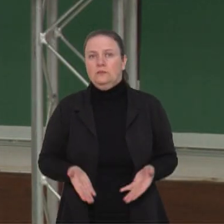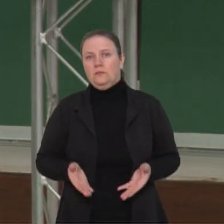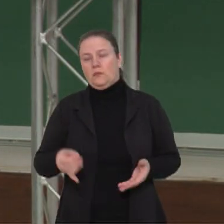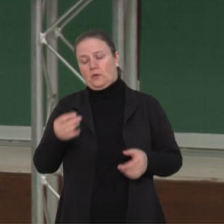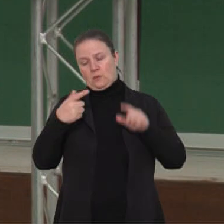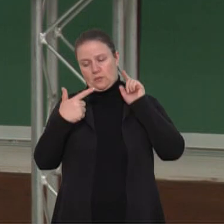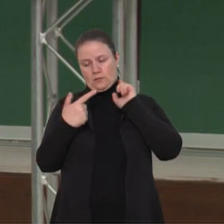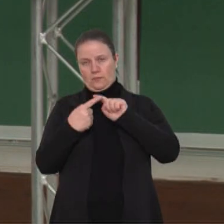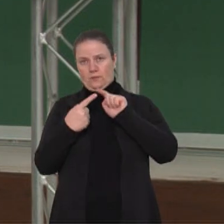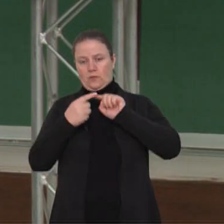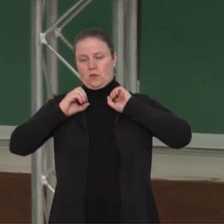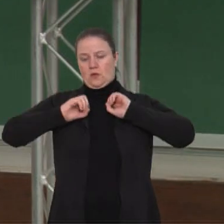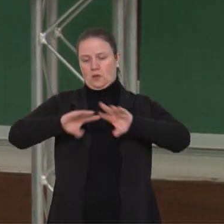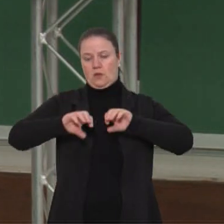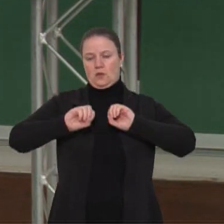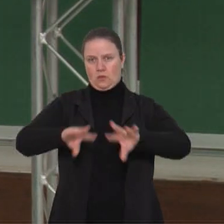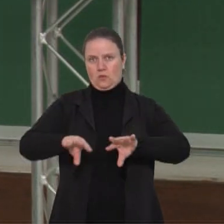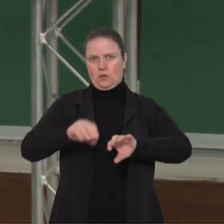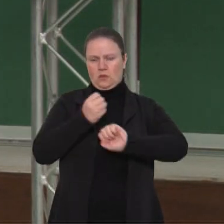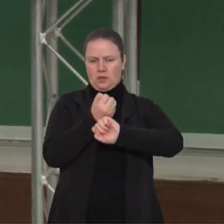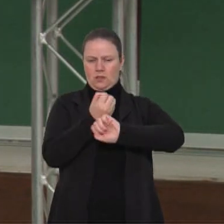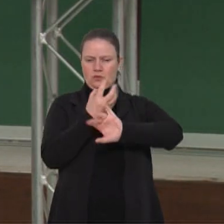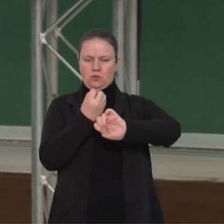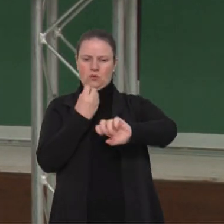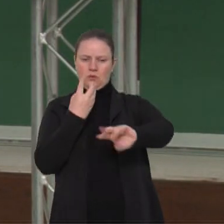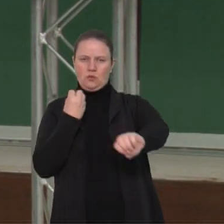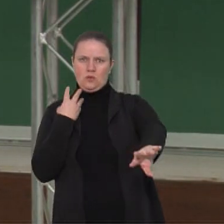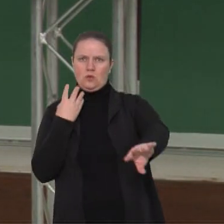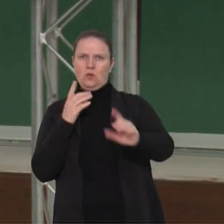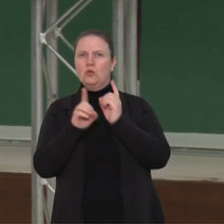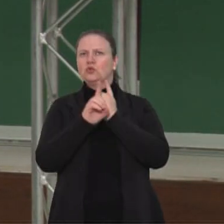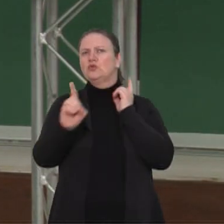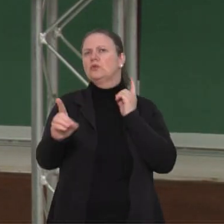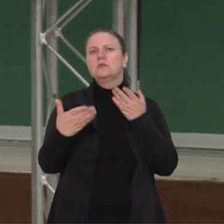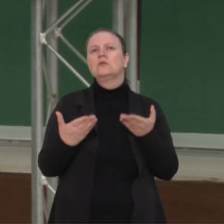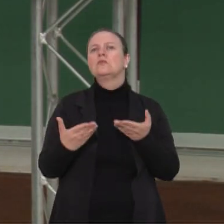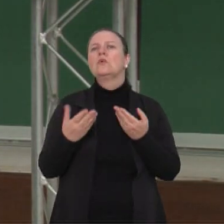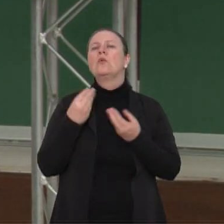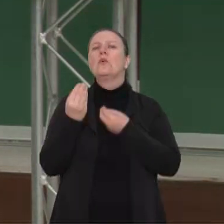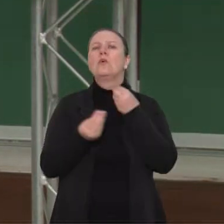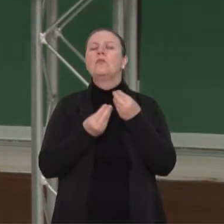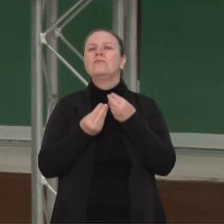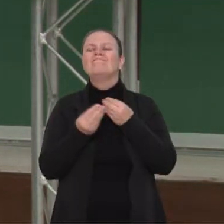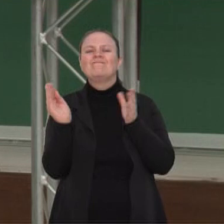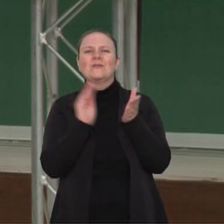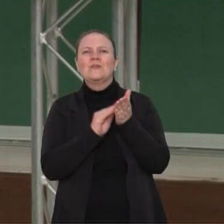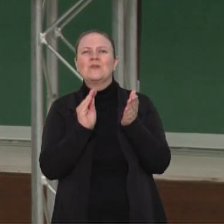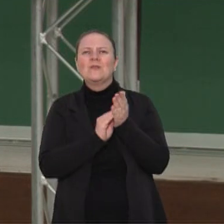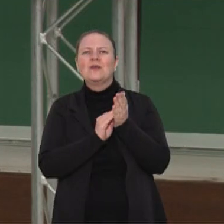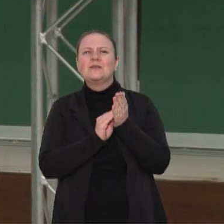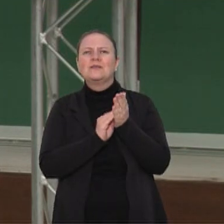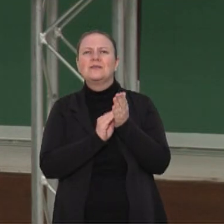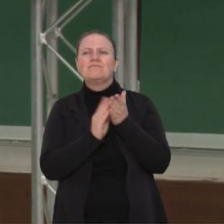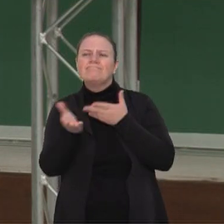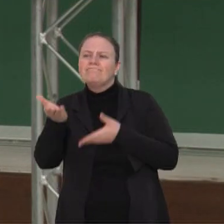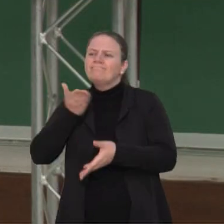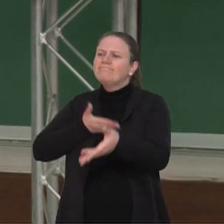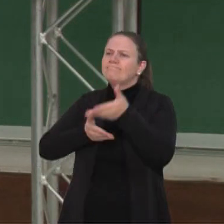educação à distância? É sobre a falta de convivência? É sobre a questão do